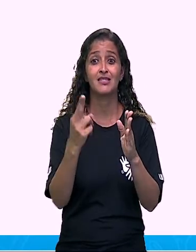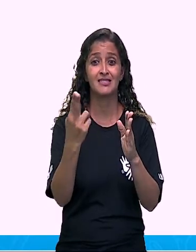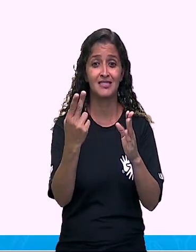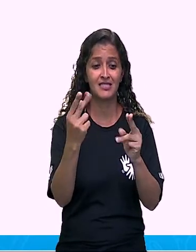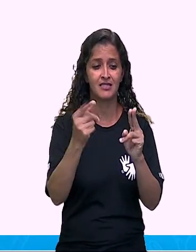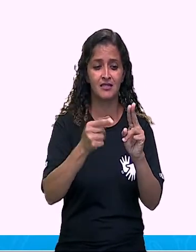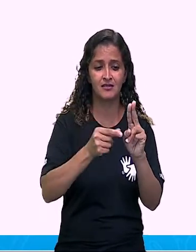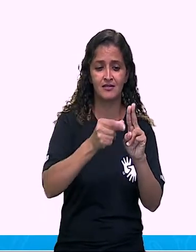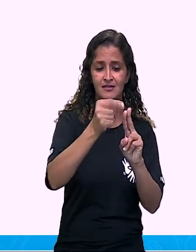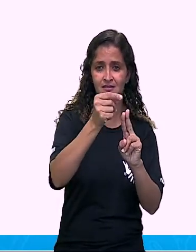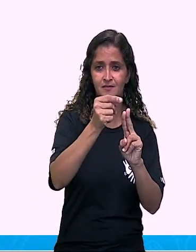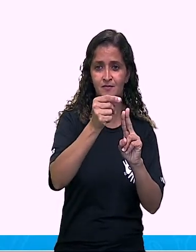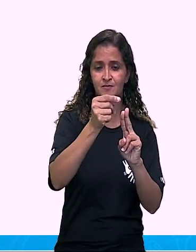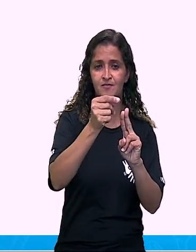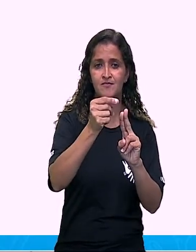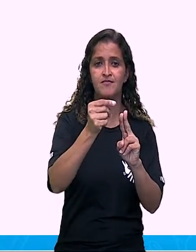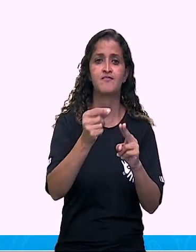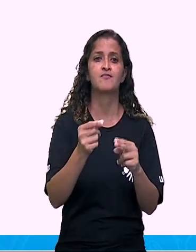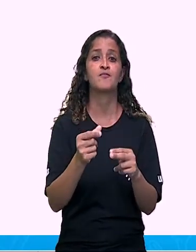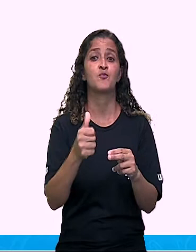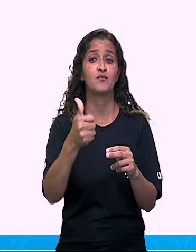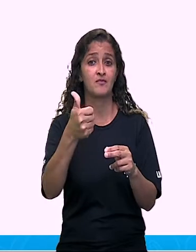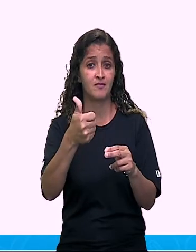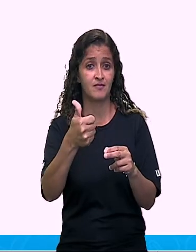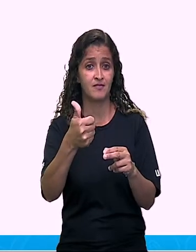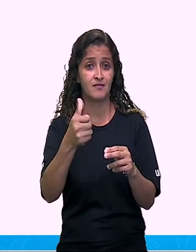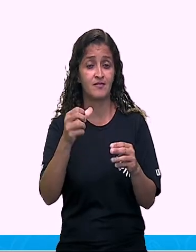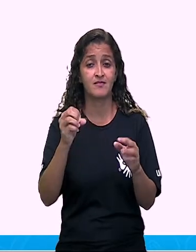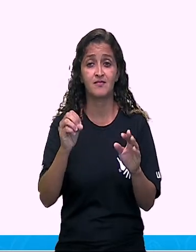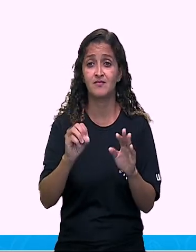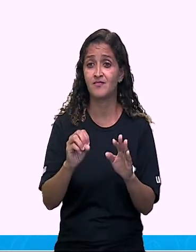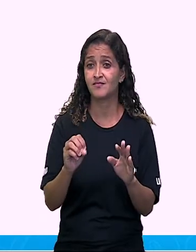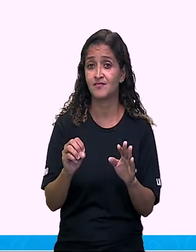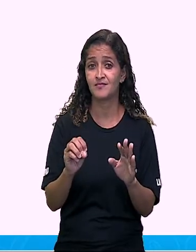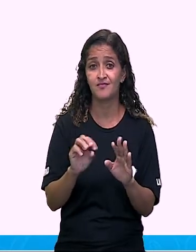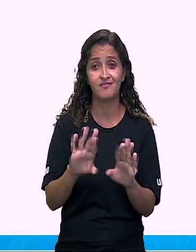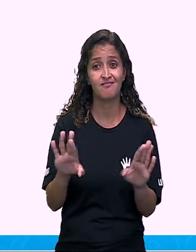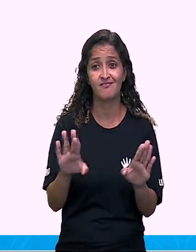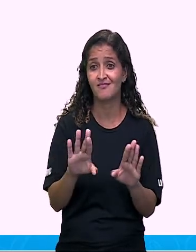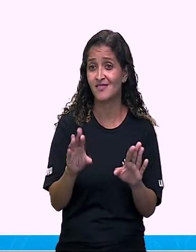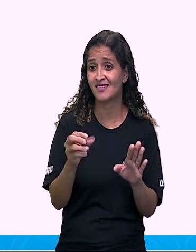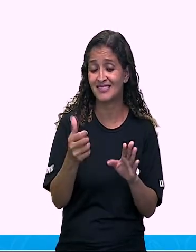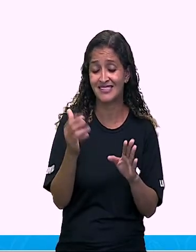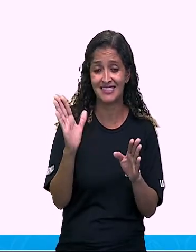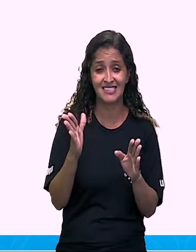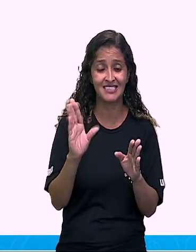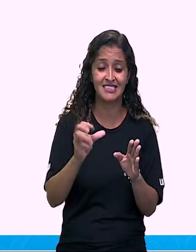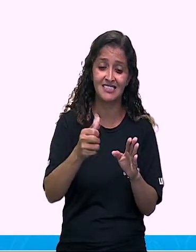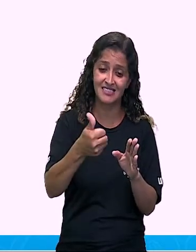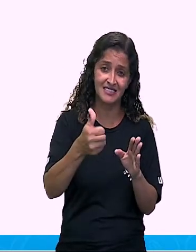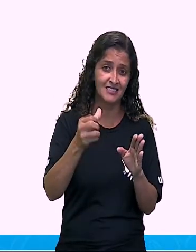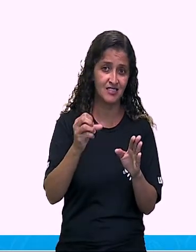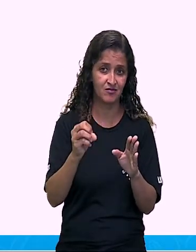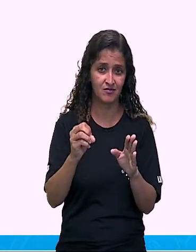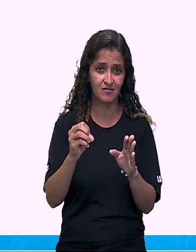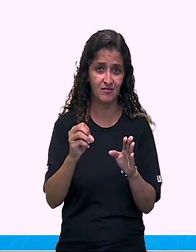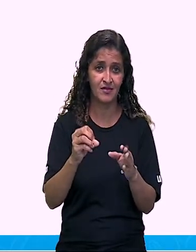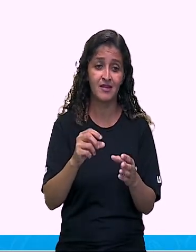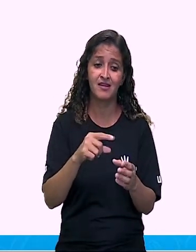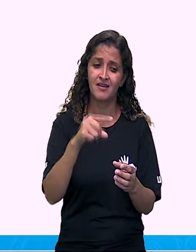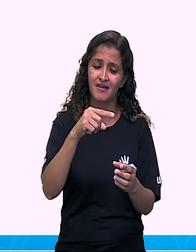dezena. Então, o 1 aqui dentro da casa da dezena, ele já vale 10. Ele já vale uma